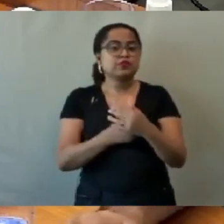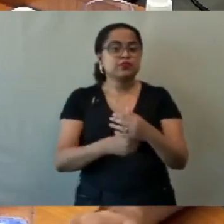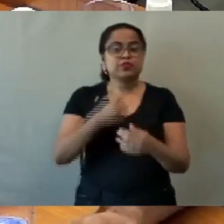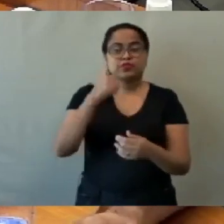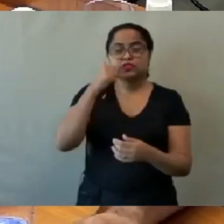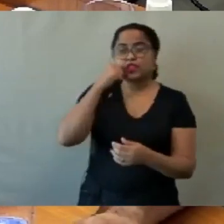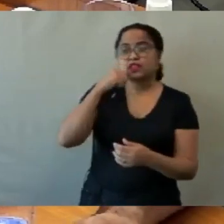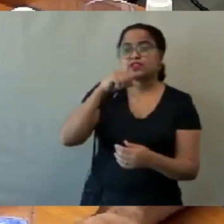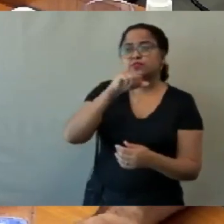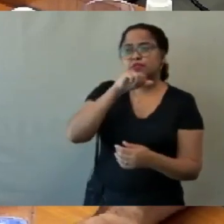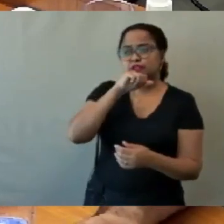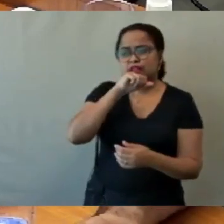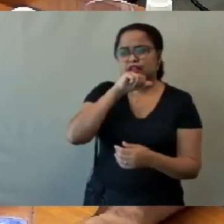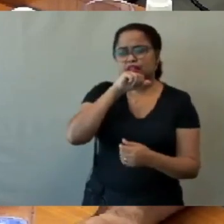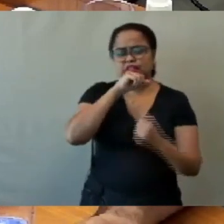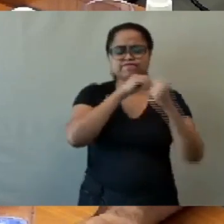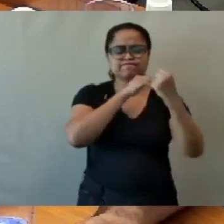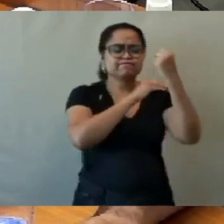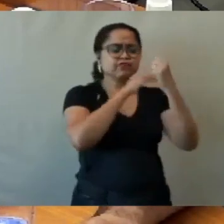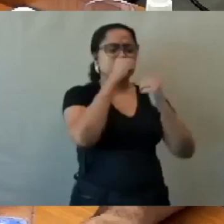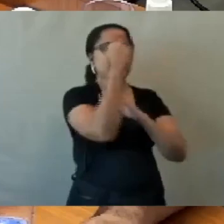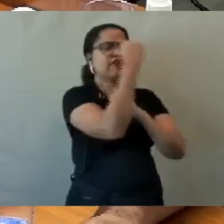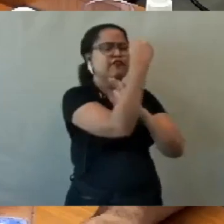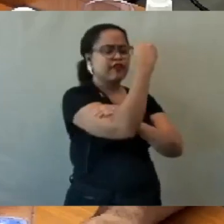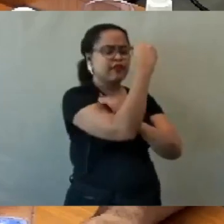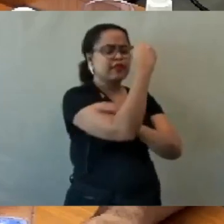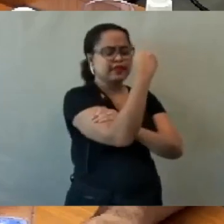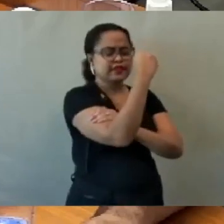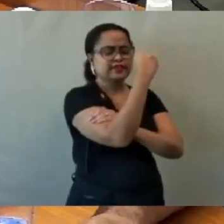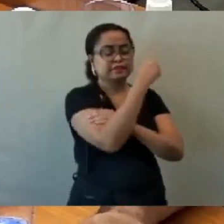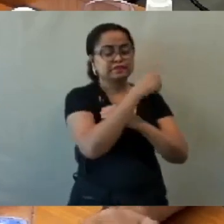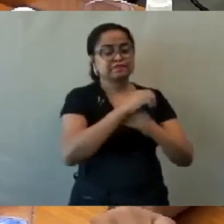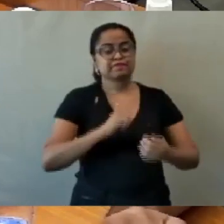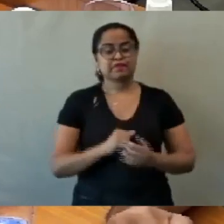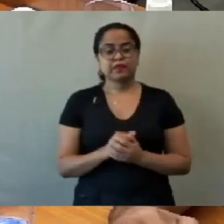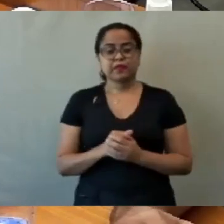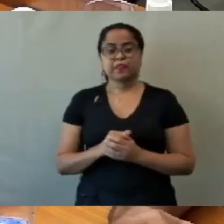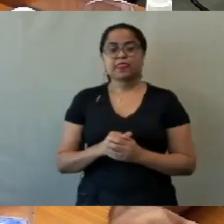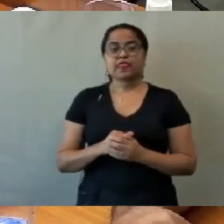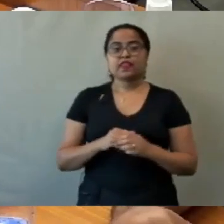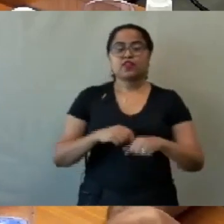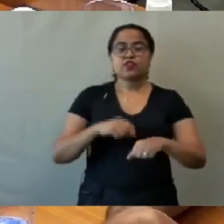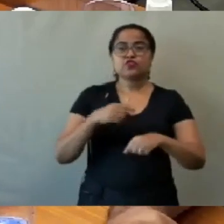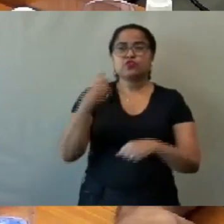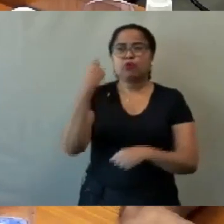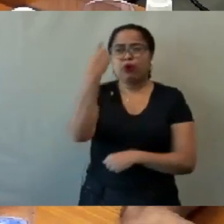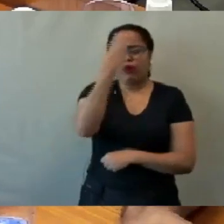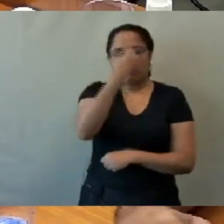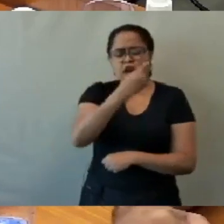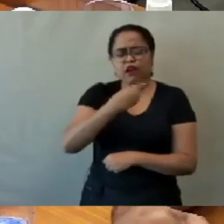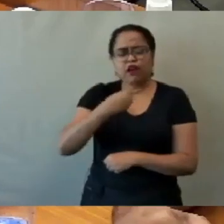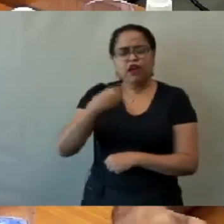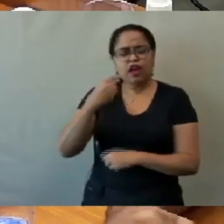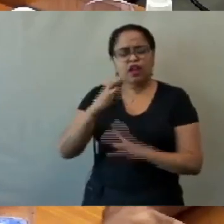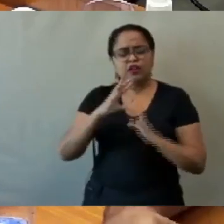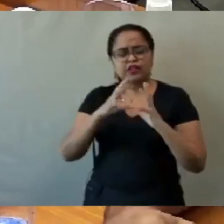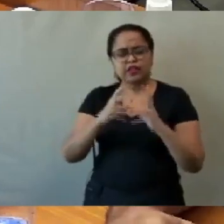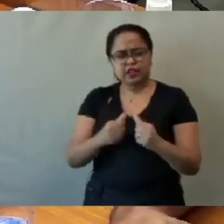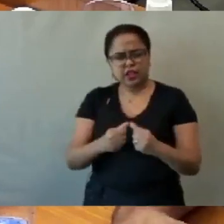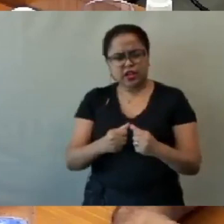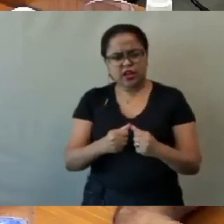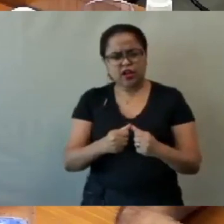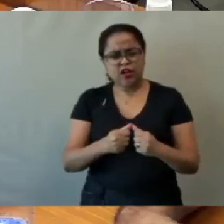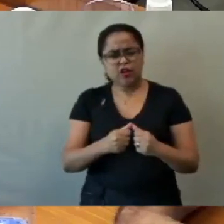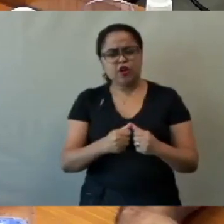luta feminista, né, de educação, de horário integral, né, como lavanderias, como